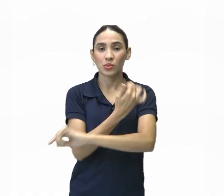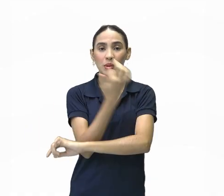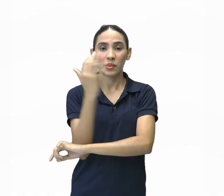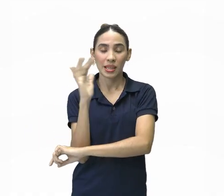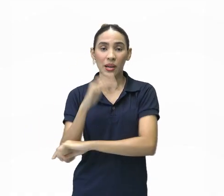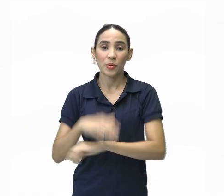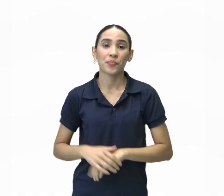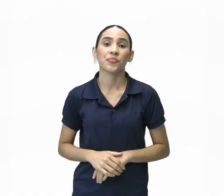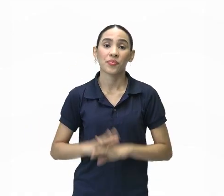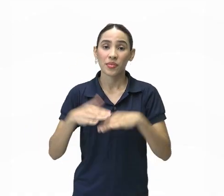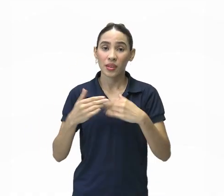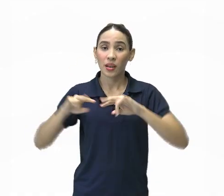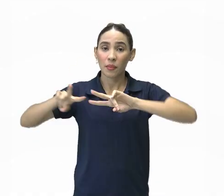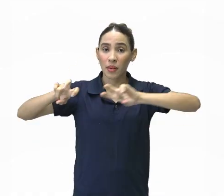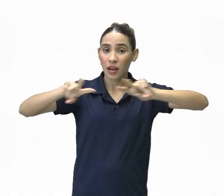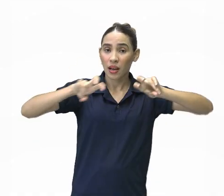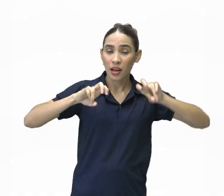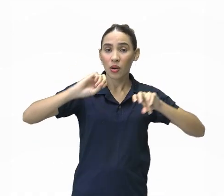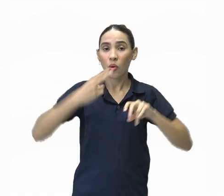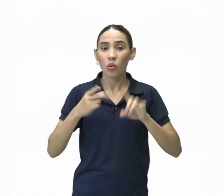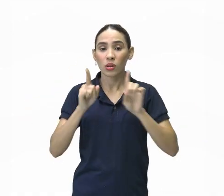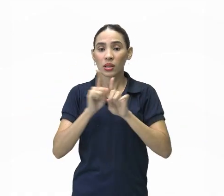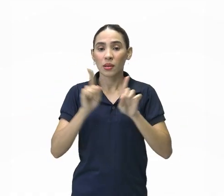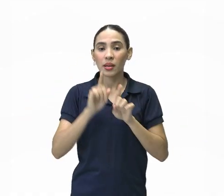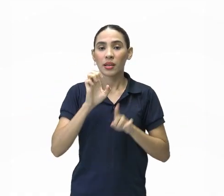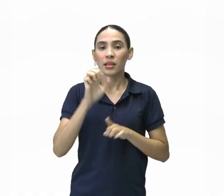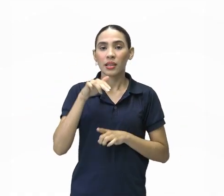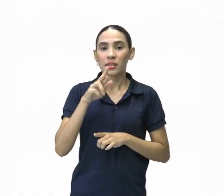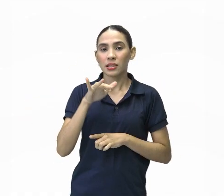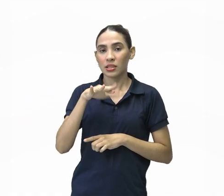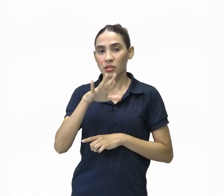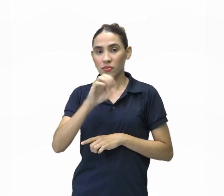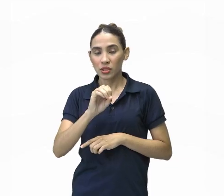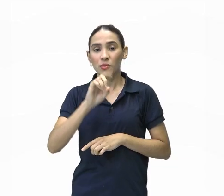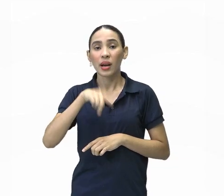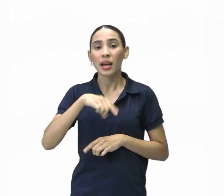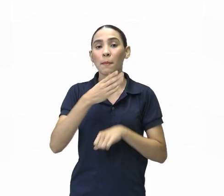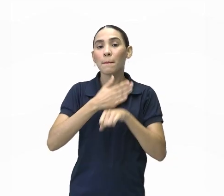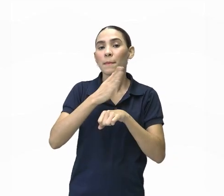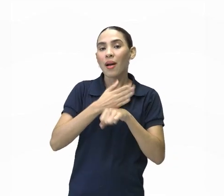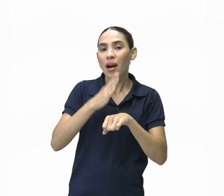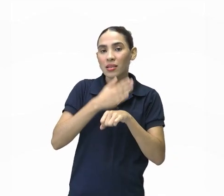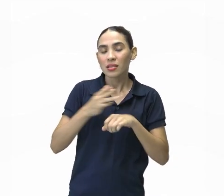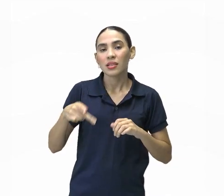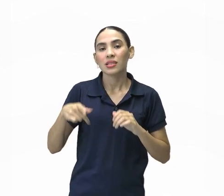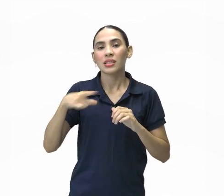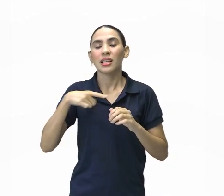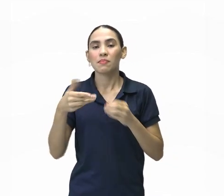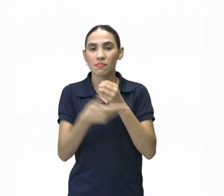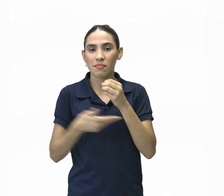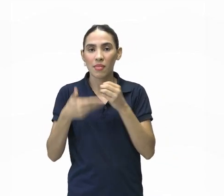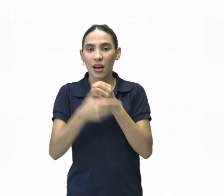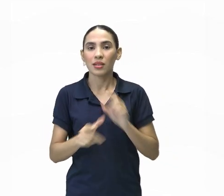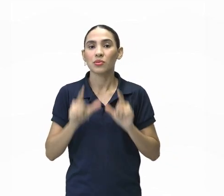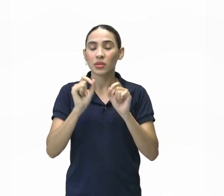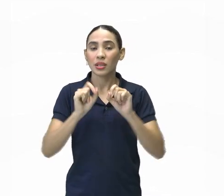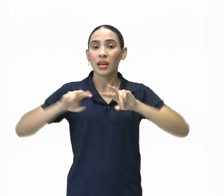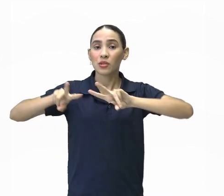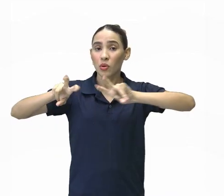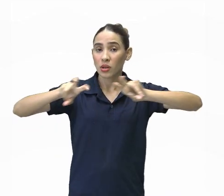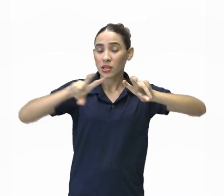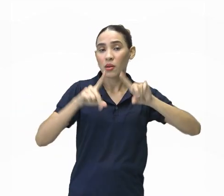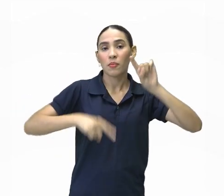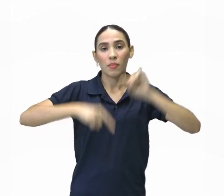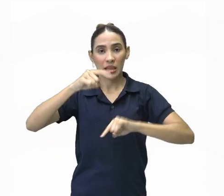socioambiental. Extração ou extrativismo são atividades baseadas na exploração